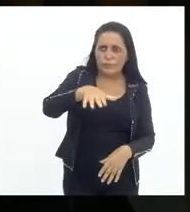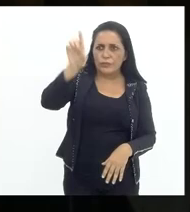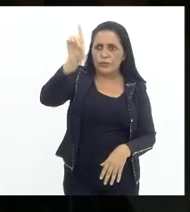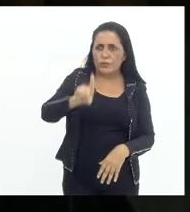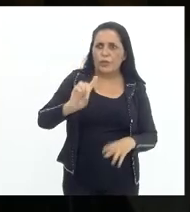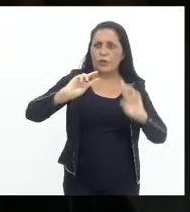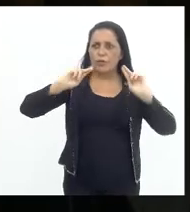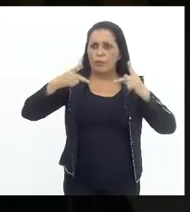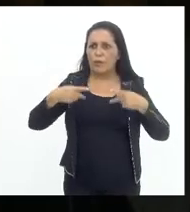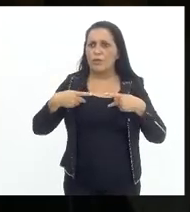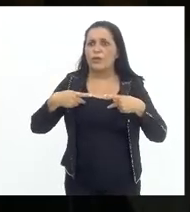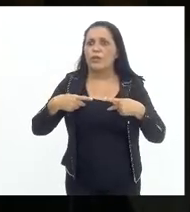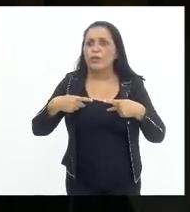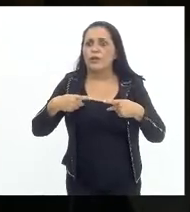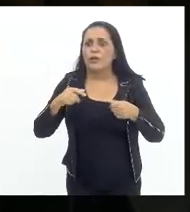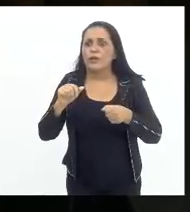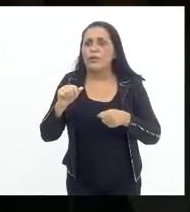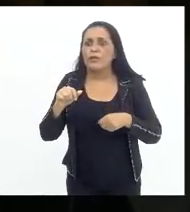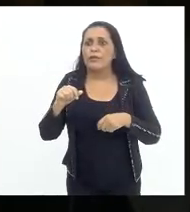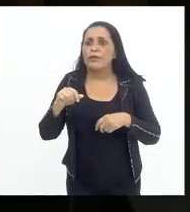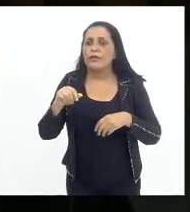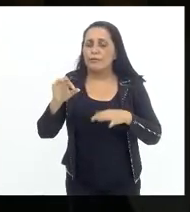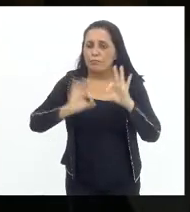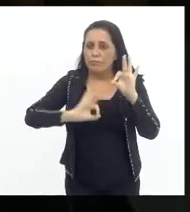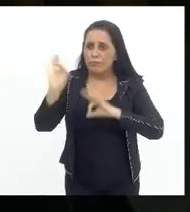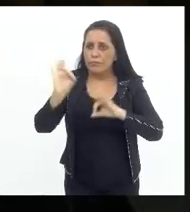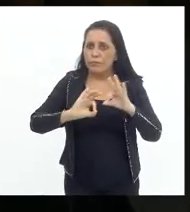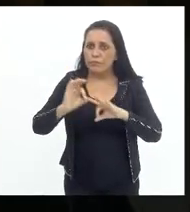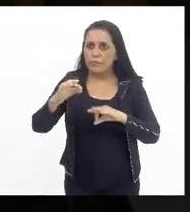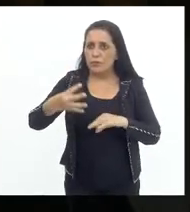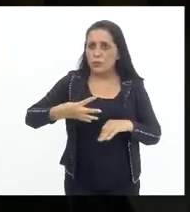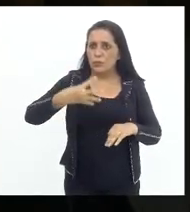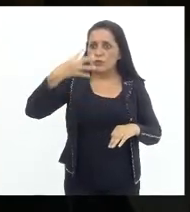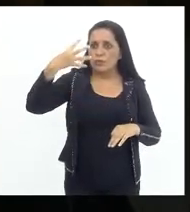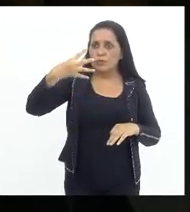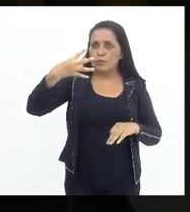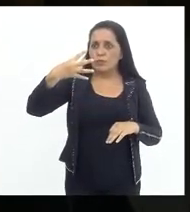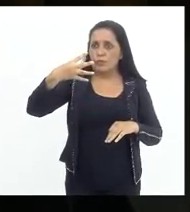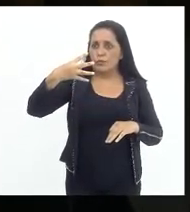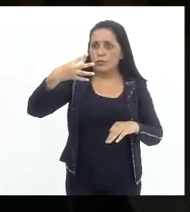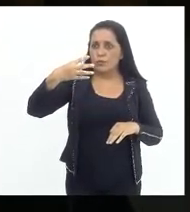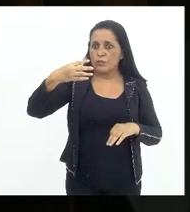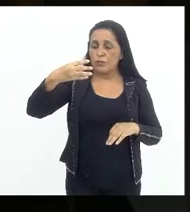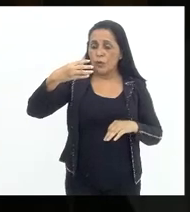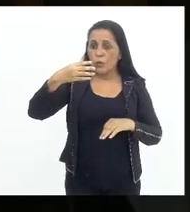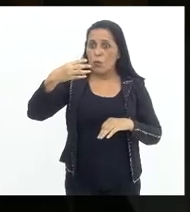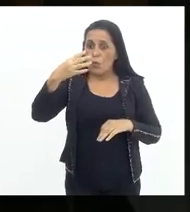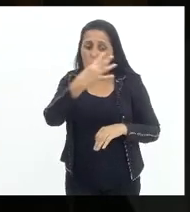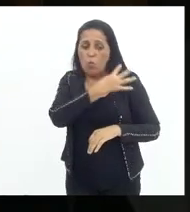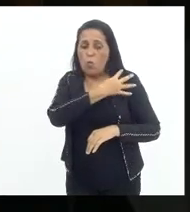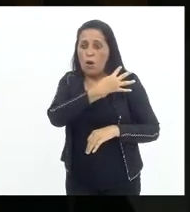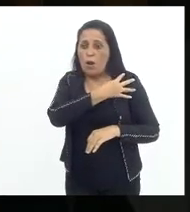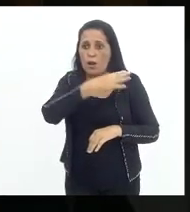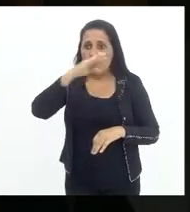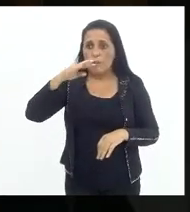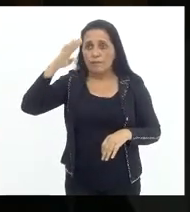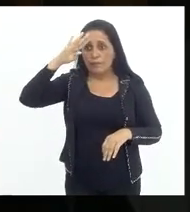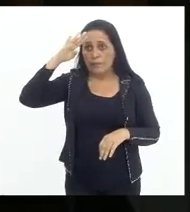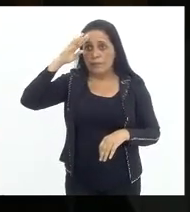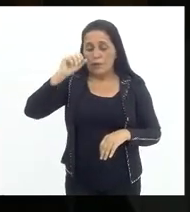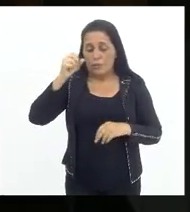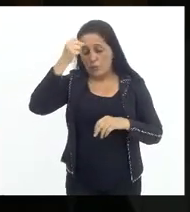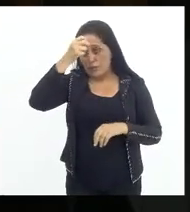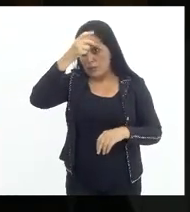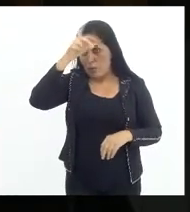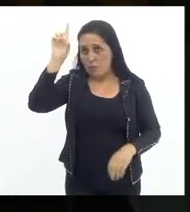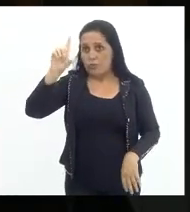feito com membros da Guarda Municipal de Niterói os homens e mulheres a guarda municipal de Niterói tendo uma formação no campo